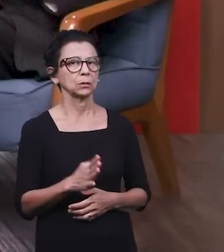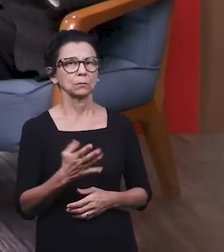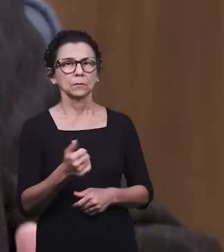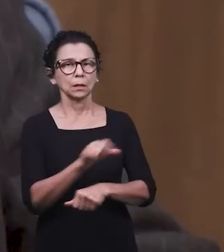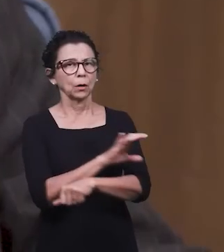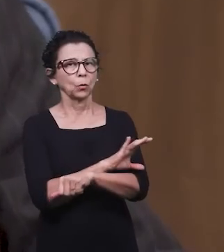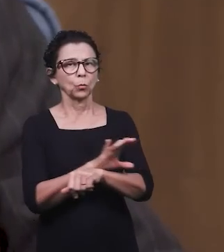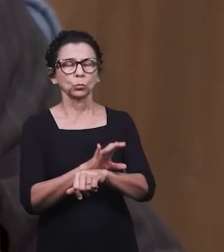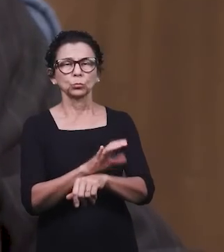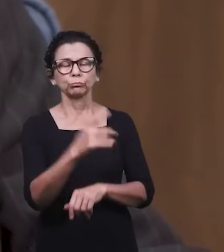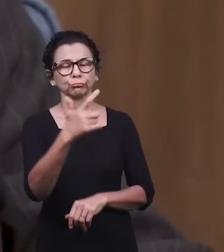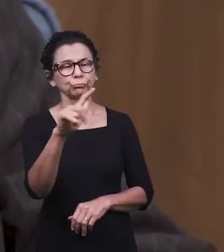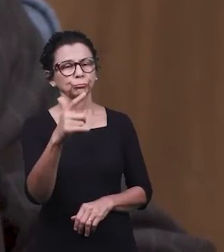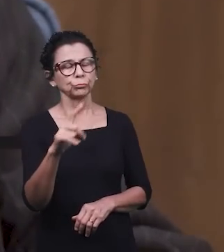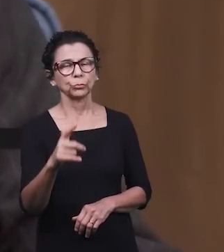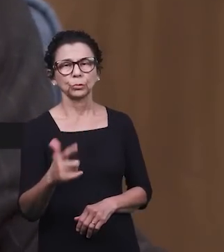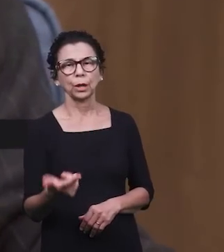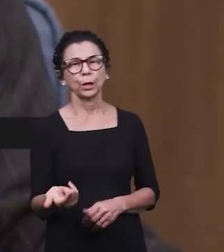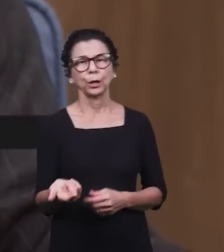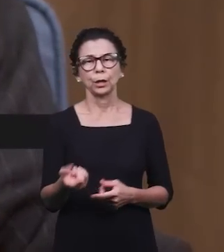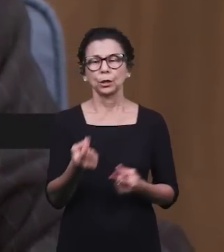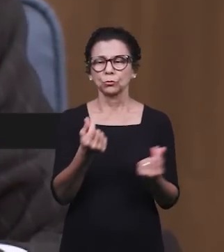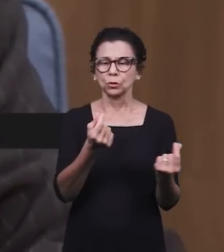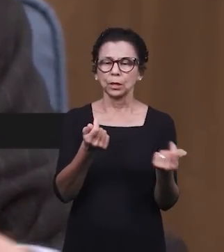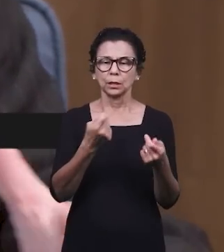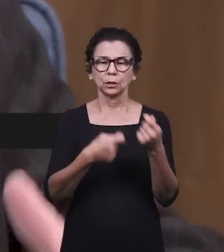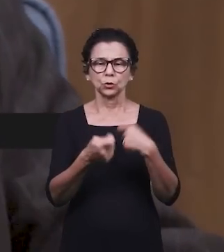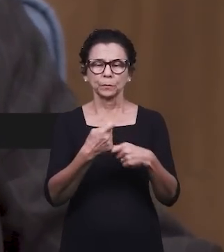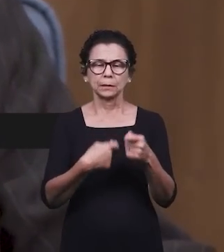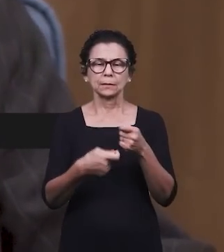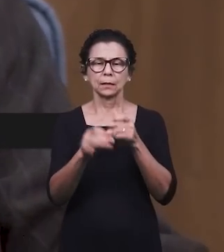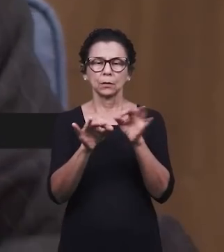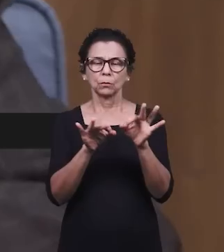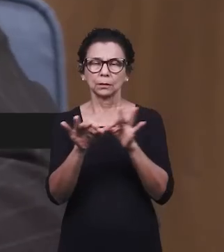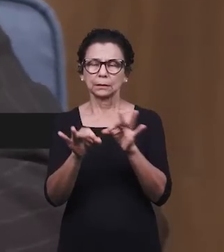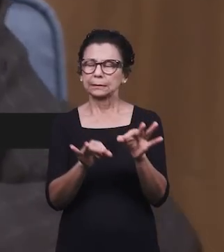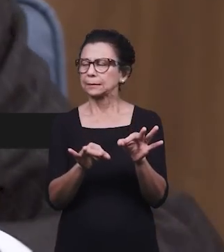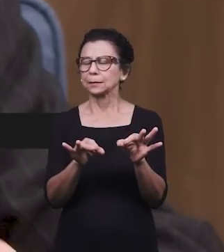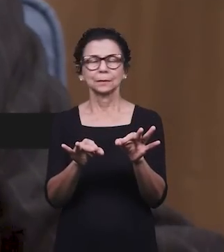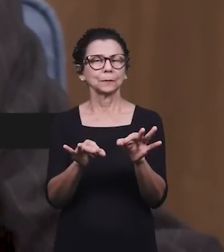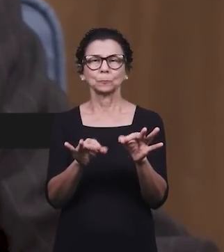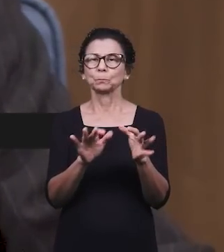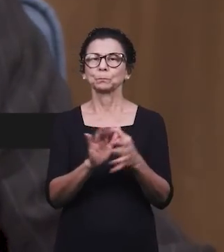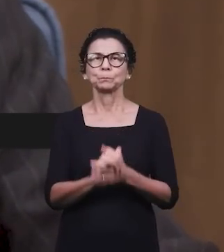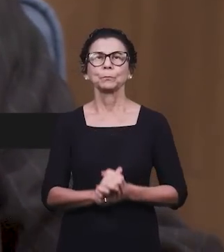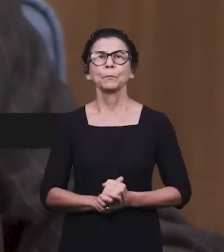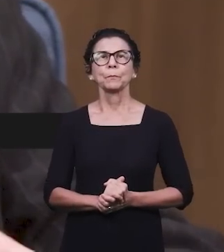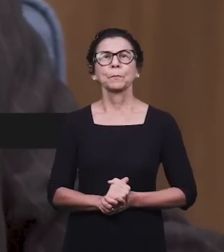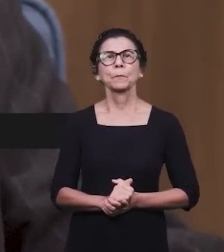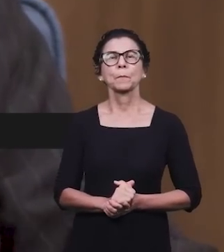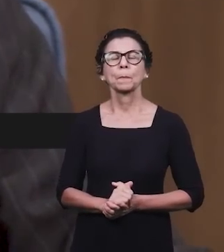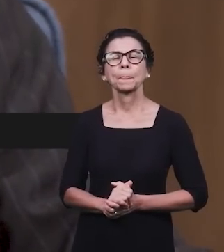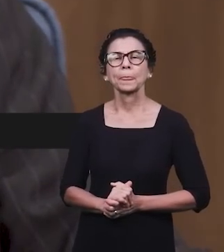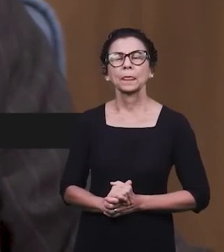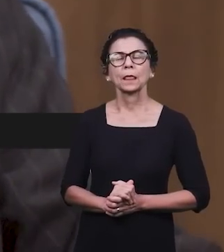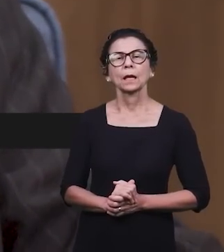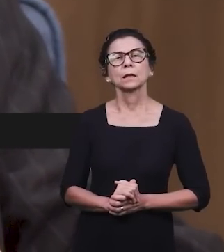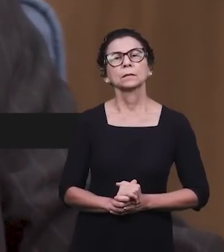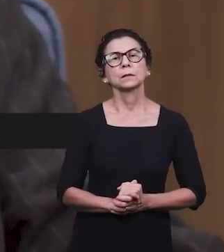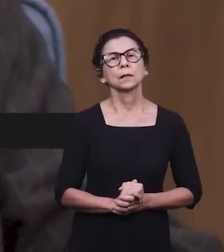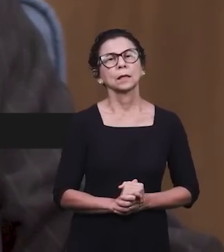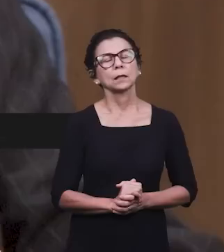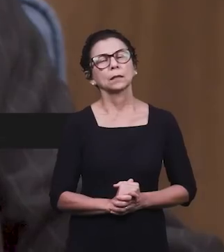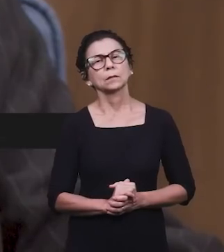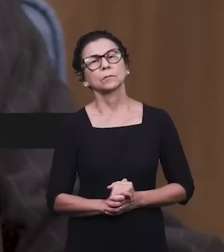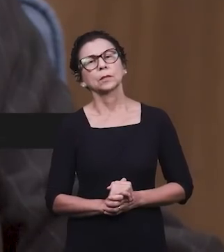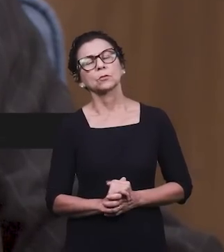essa cultura de saber fazer a pessoa lidar com o dinheiro. Nós comentamos aqui em off sobre algumas